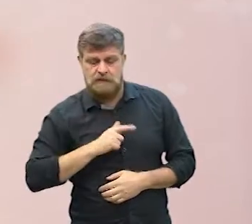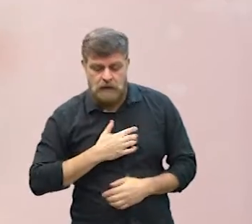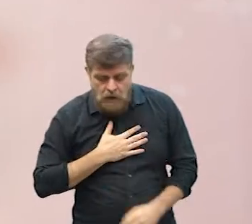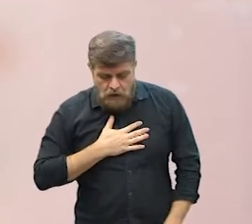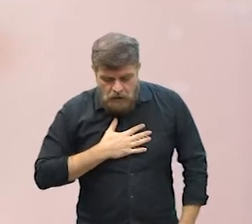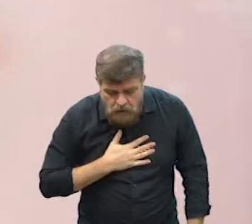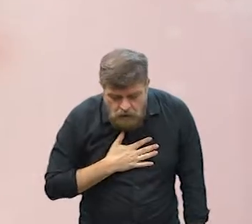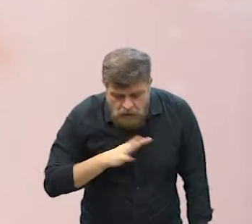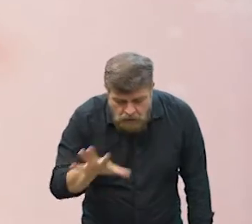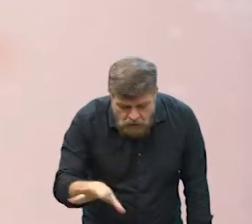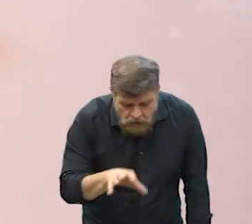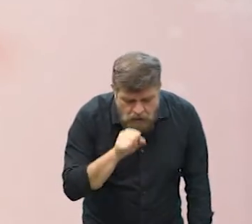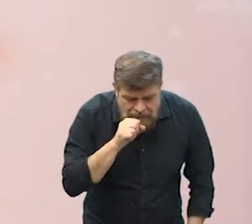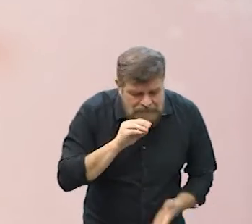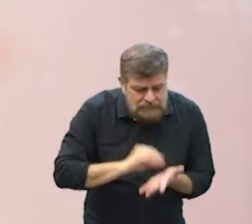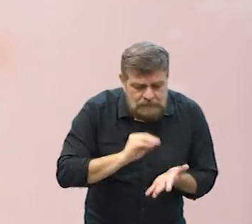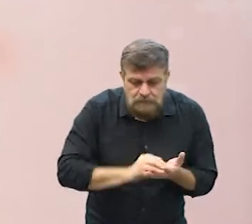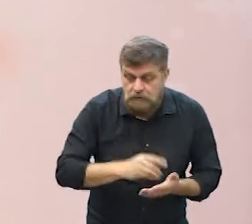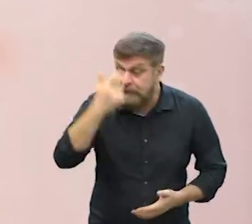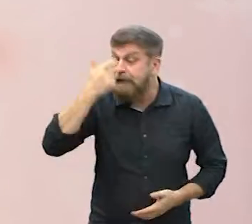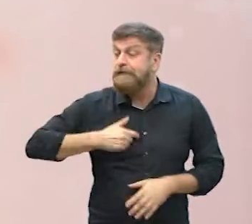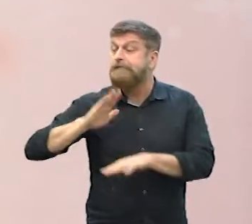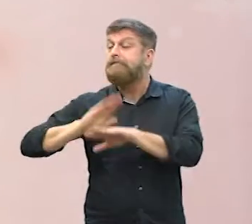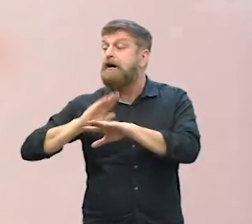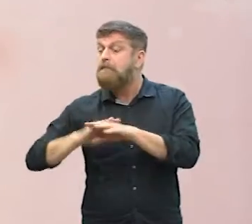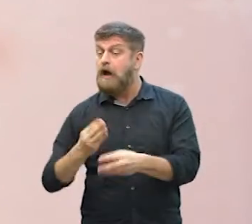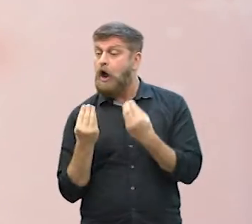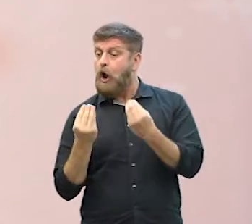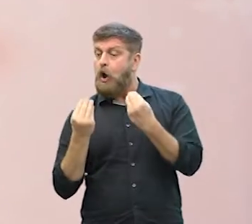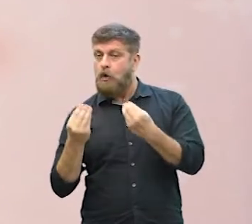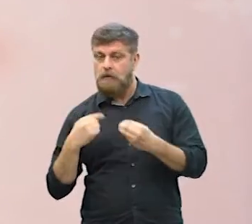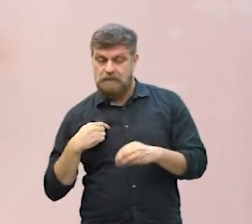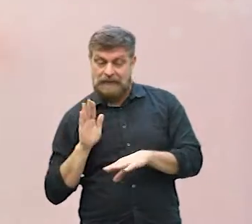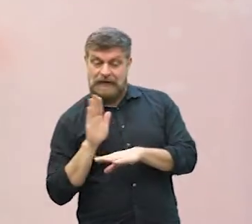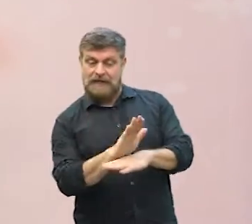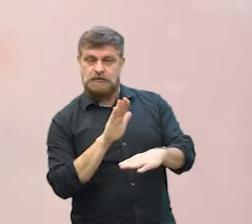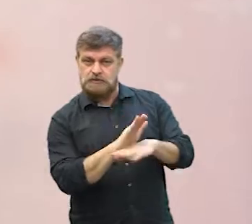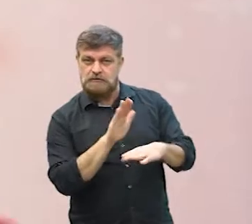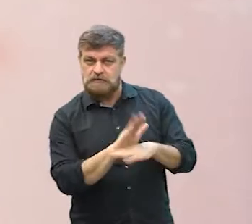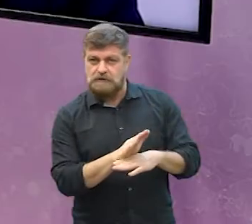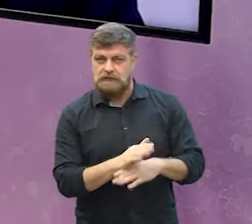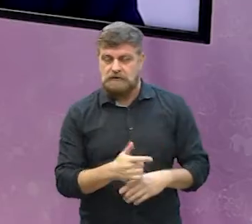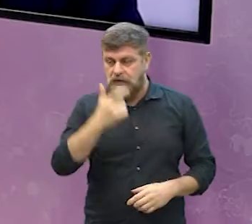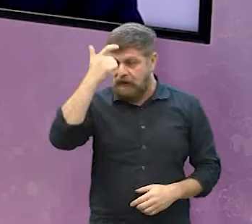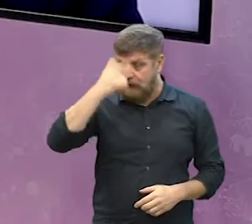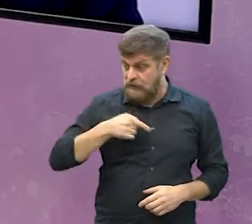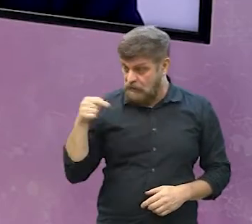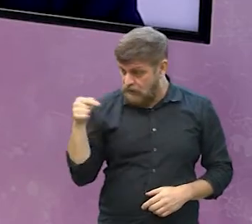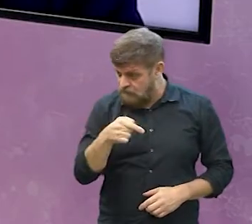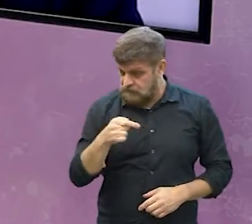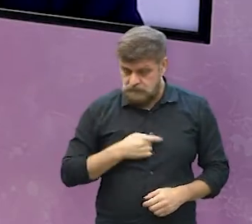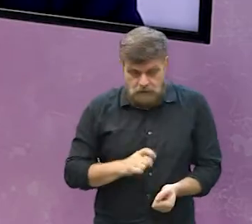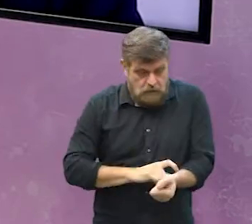uma crise. O que que faz? O que que a gente deve fazer para não piorar a